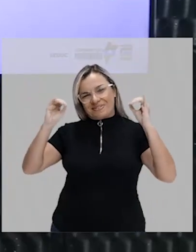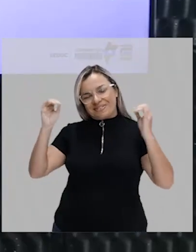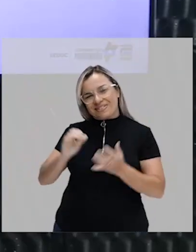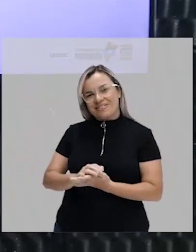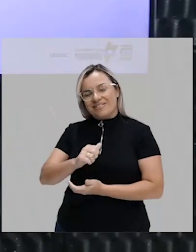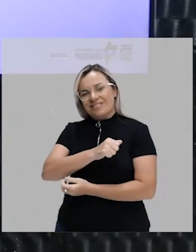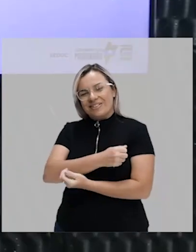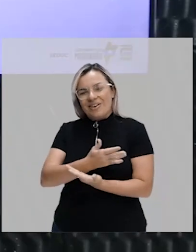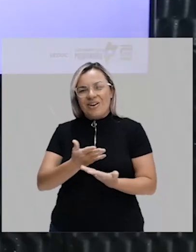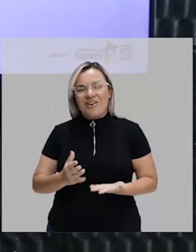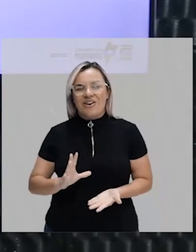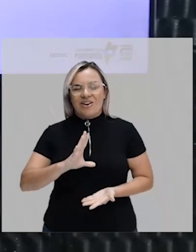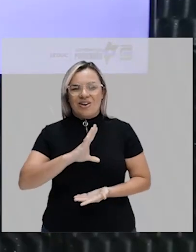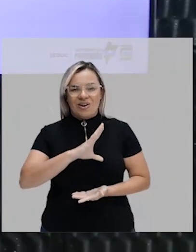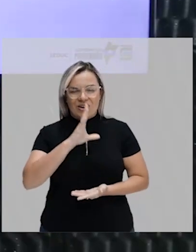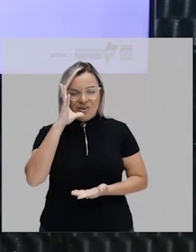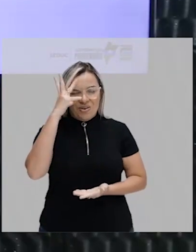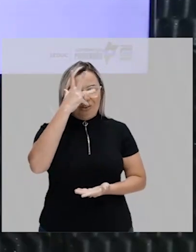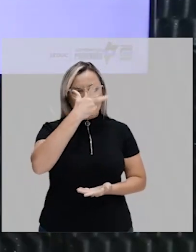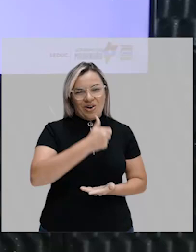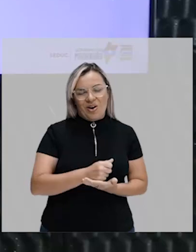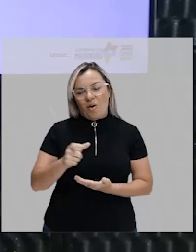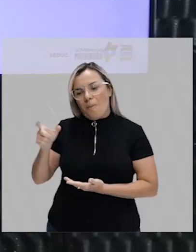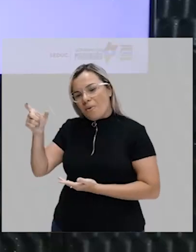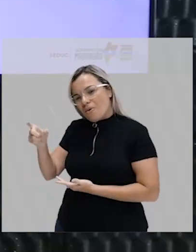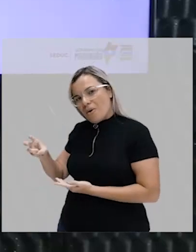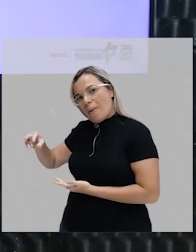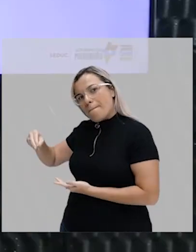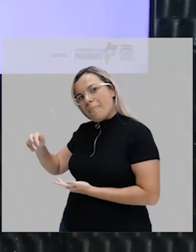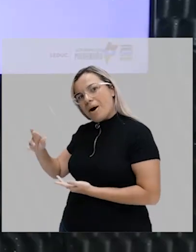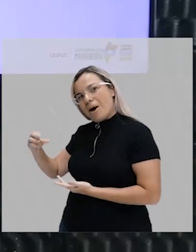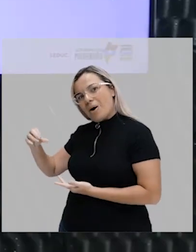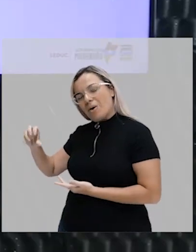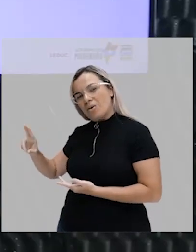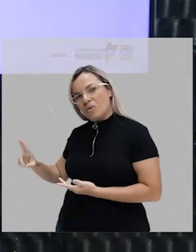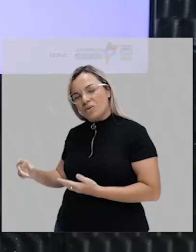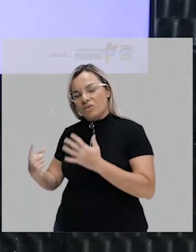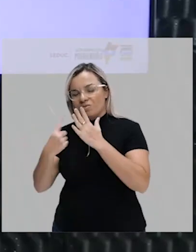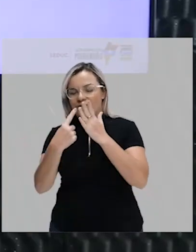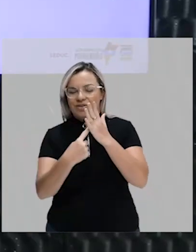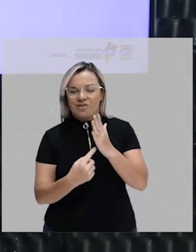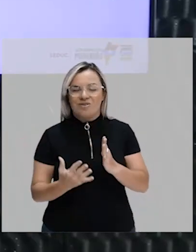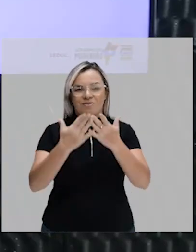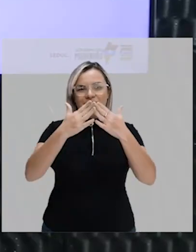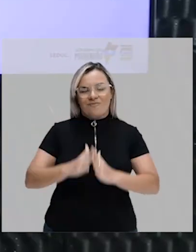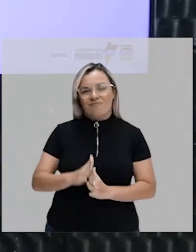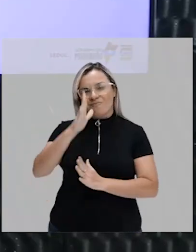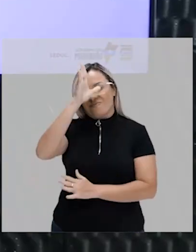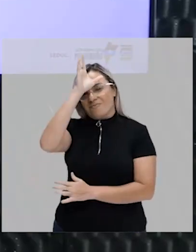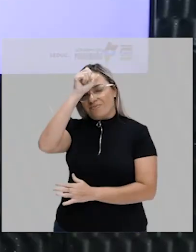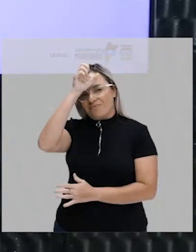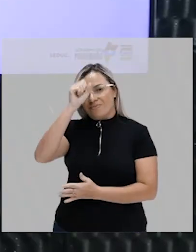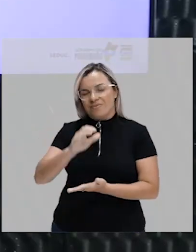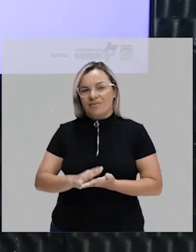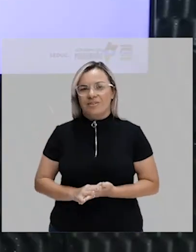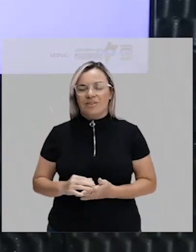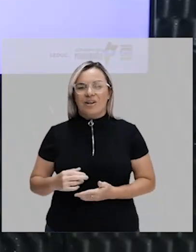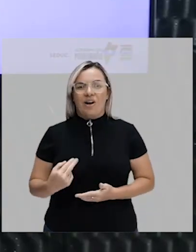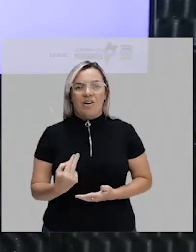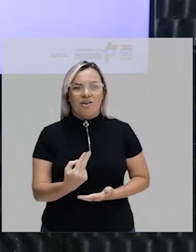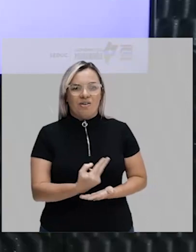Fala, galerinha bonita! Professor Marcos Cunha na área para o nosso projeto Fiquem em Casa Aprendendo da